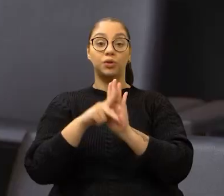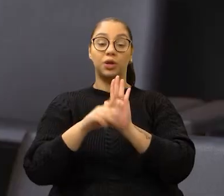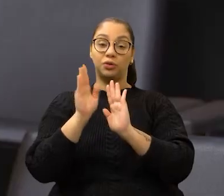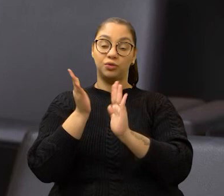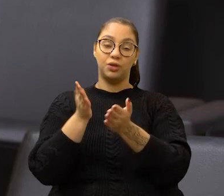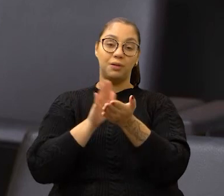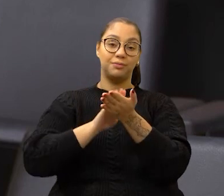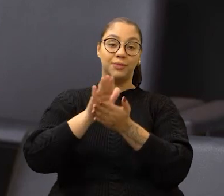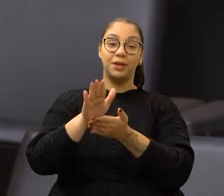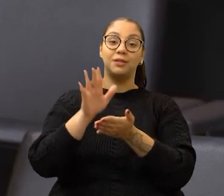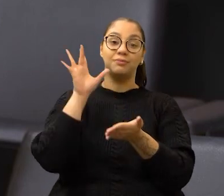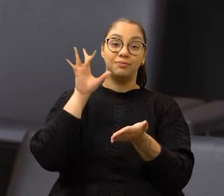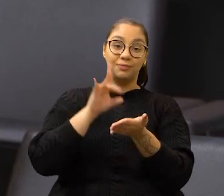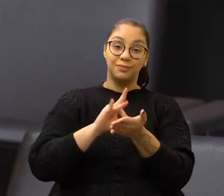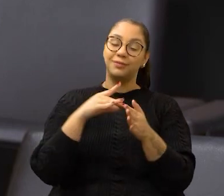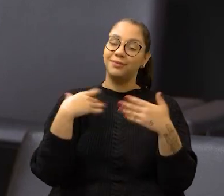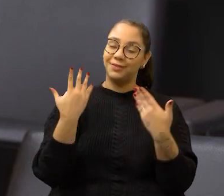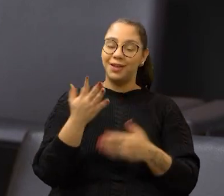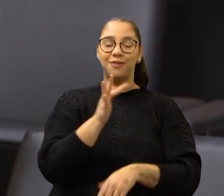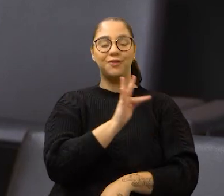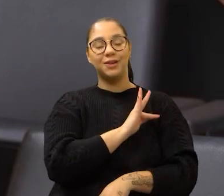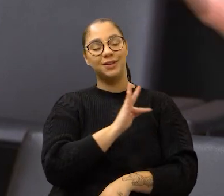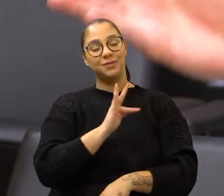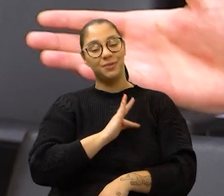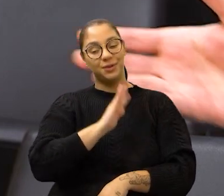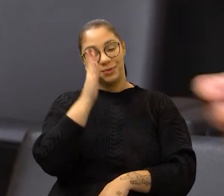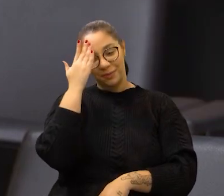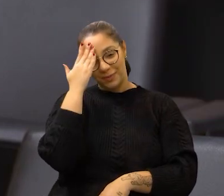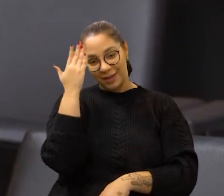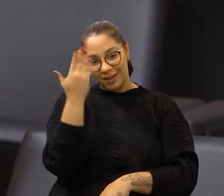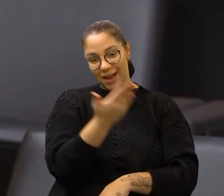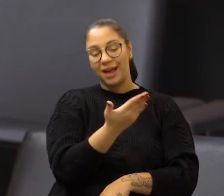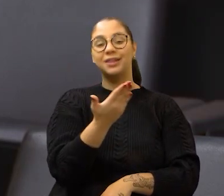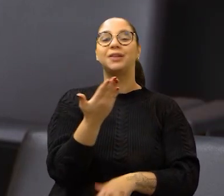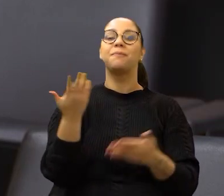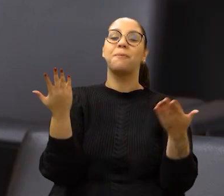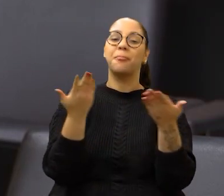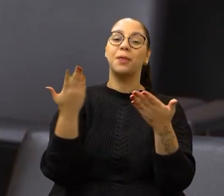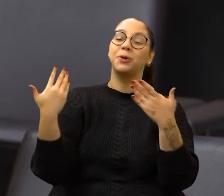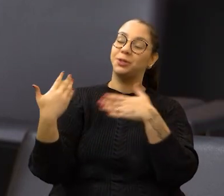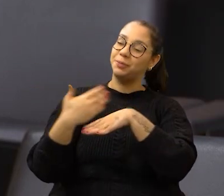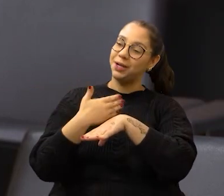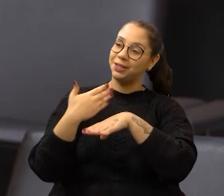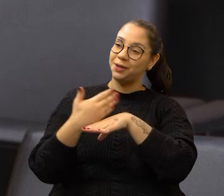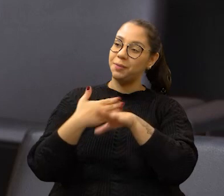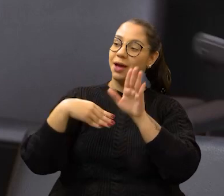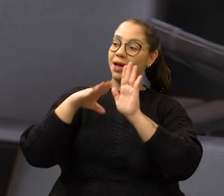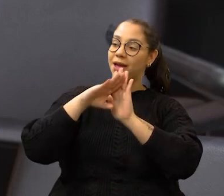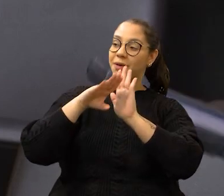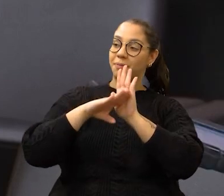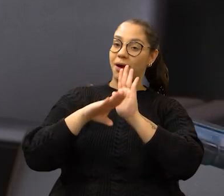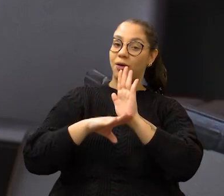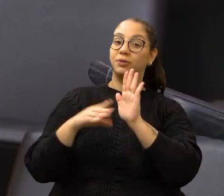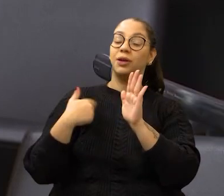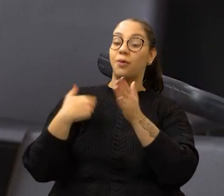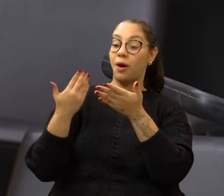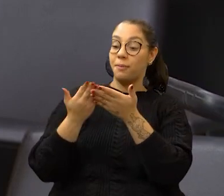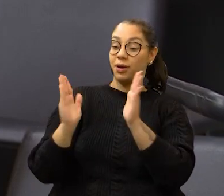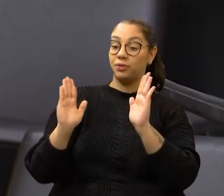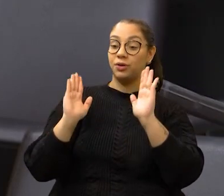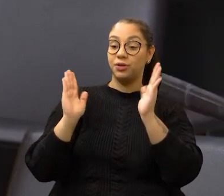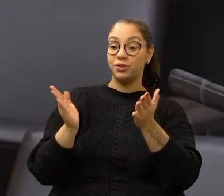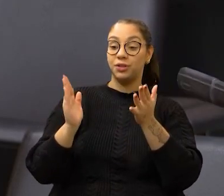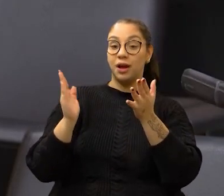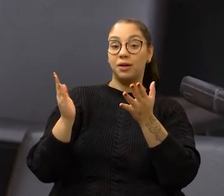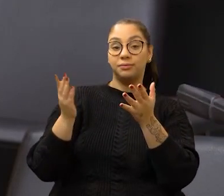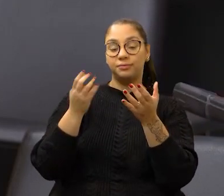protocolados. Então, vereador Fernando Mendes, muito obrigado por ter aceito o convite para participar aqui do Em Pauta. Na minha abertura, falei